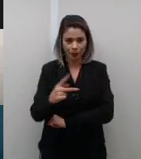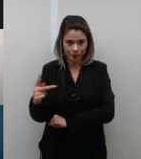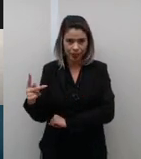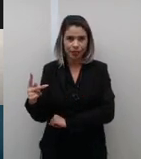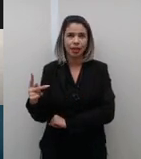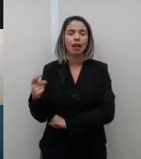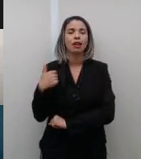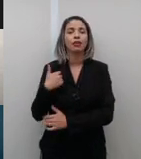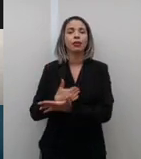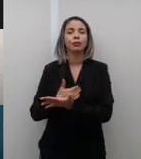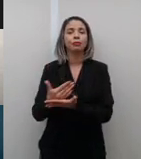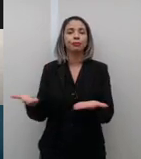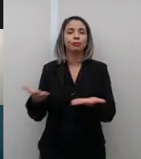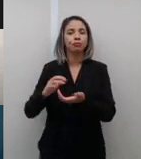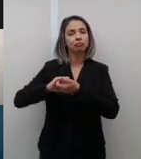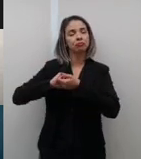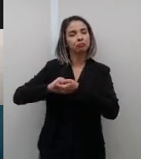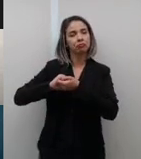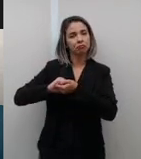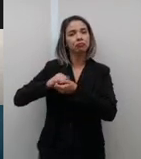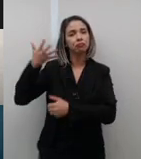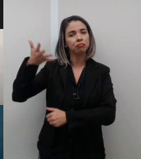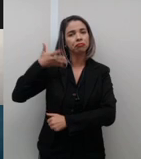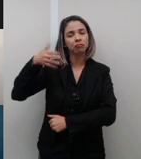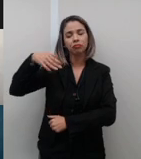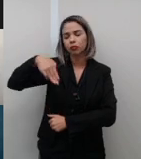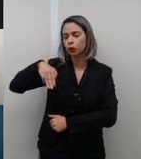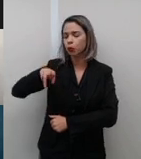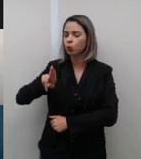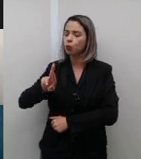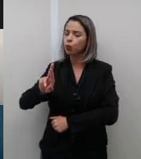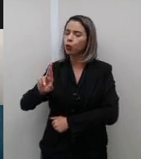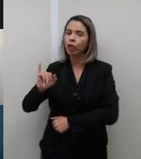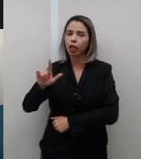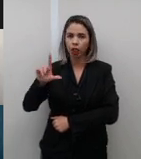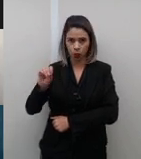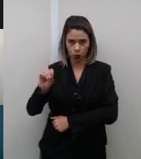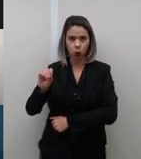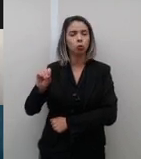Inicialmente, cumprimento o doutor Murilo de Carvalho pela sustentação.